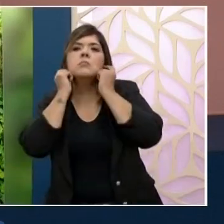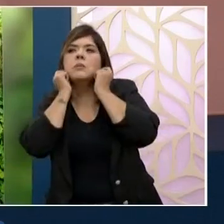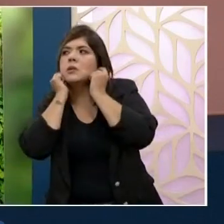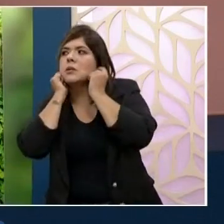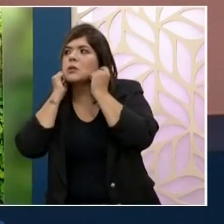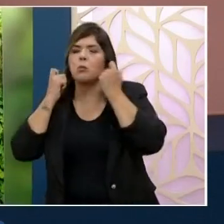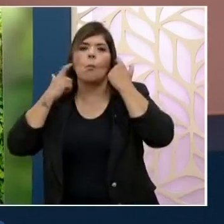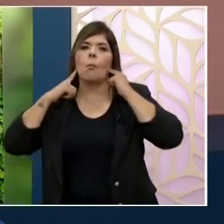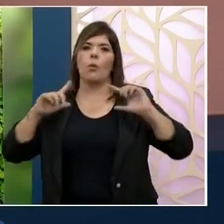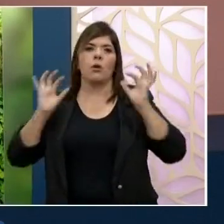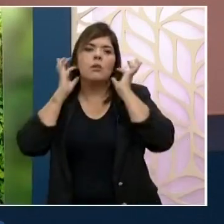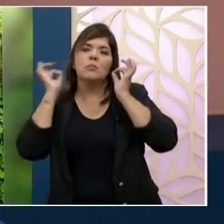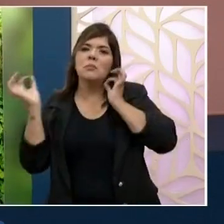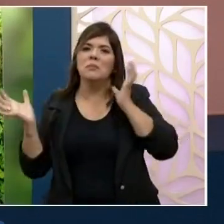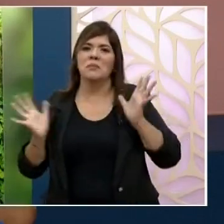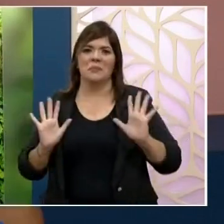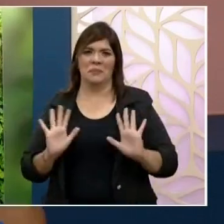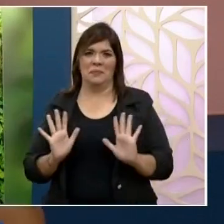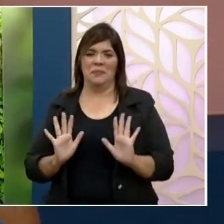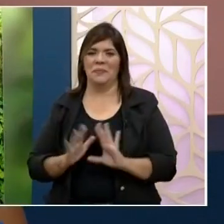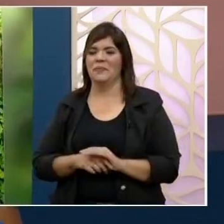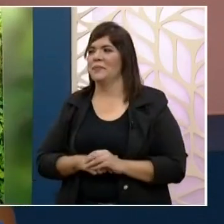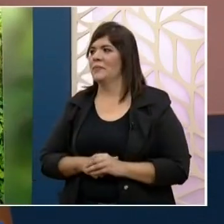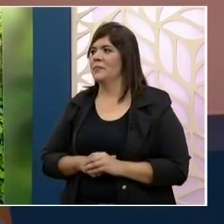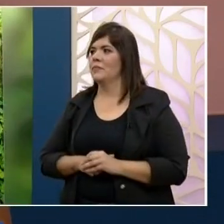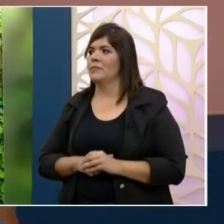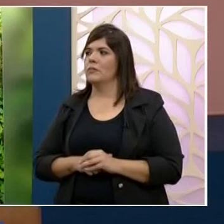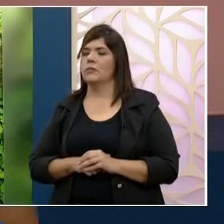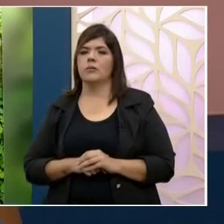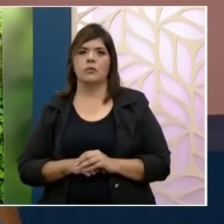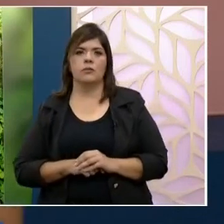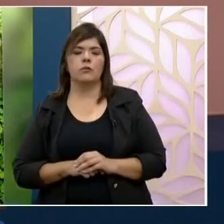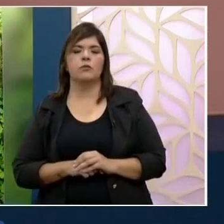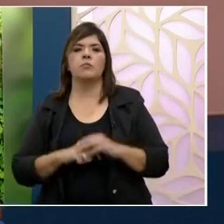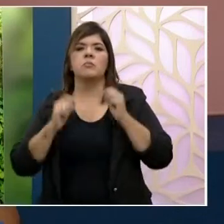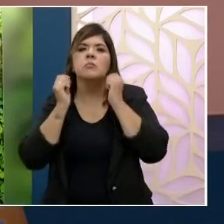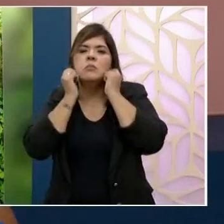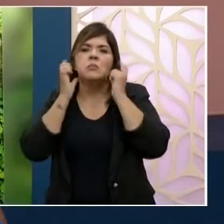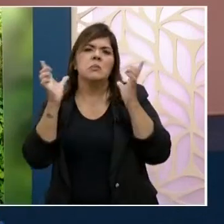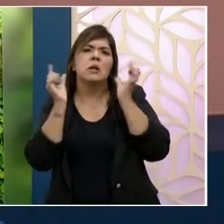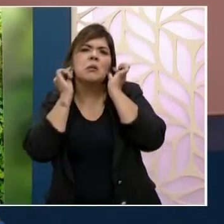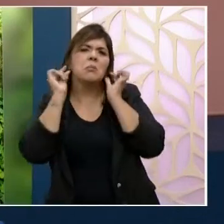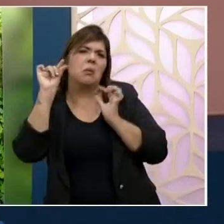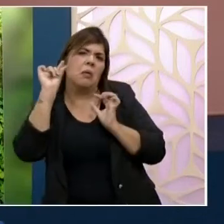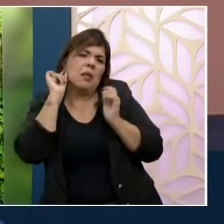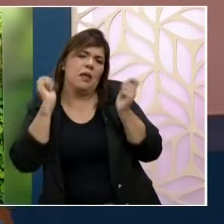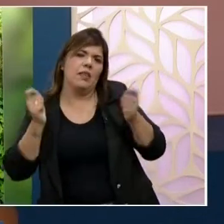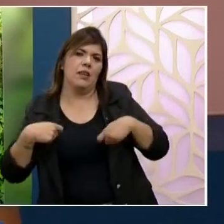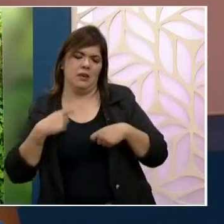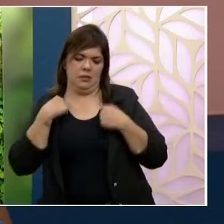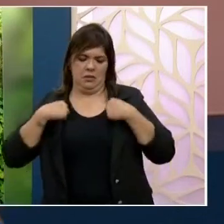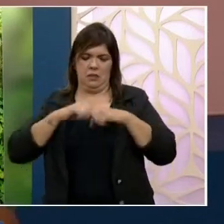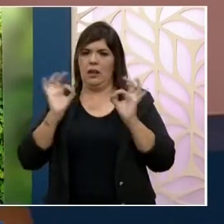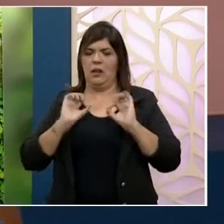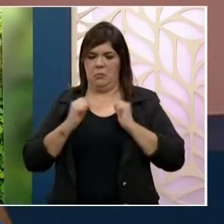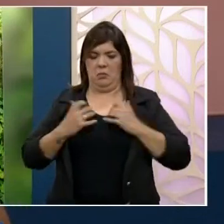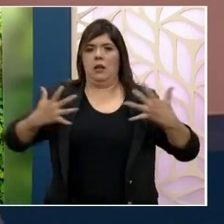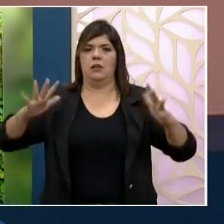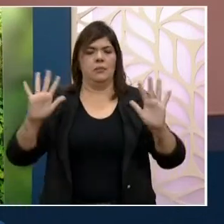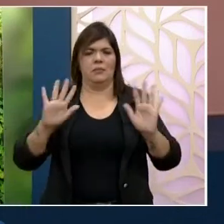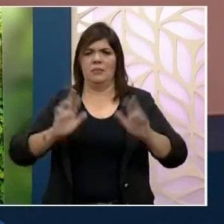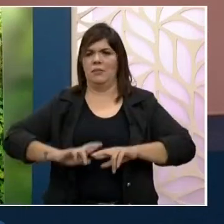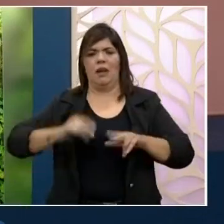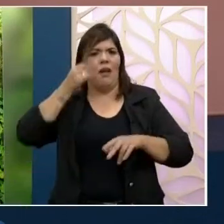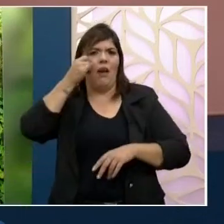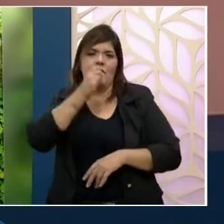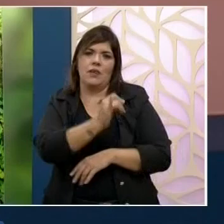até sem brinco, né? Que eu vim hoje com o maior. Sem brinco, um brinco bem pequenininho, sem muito brilho. A roupa neutra, preta